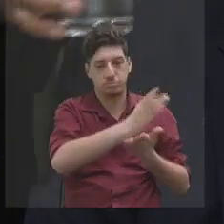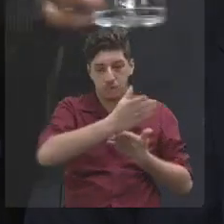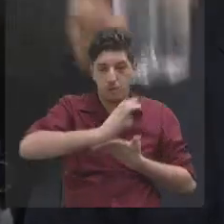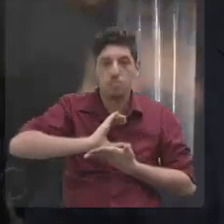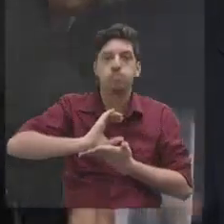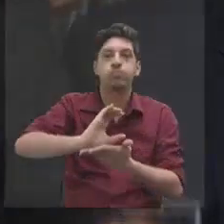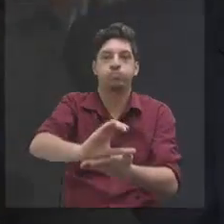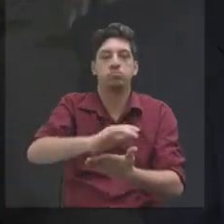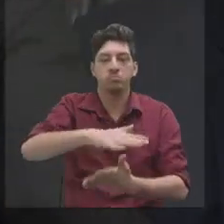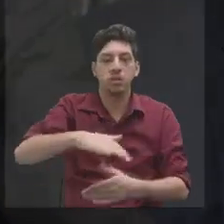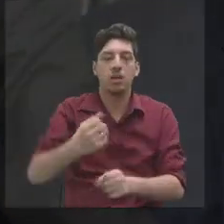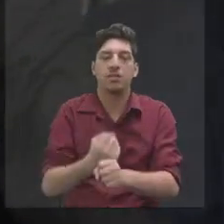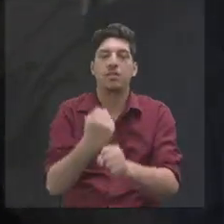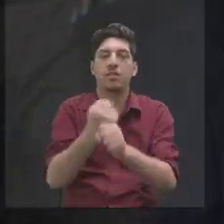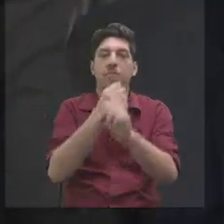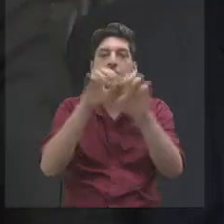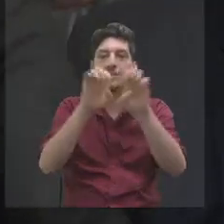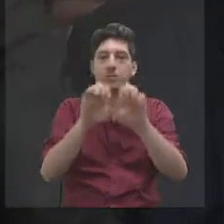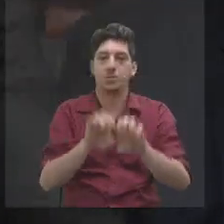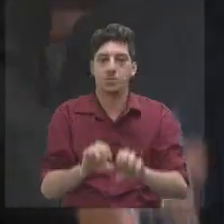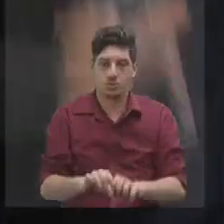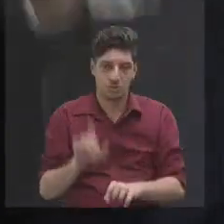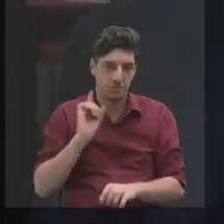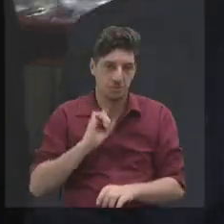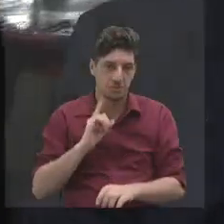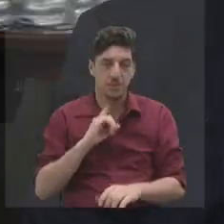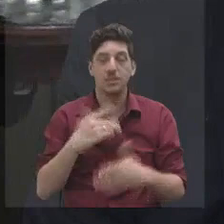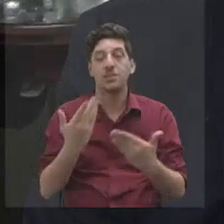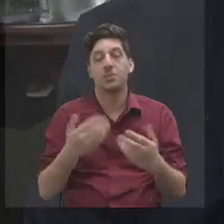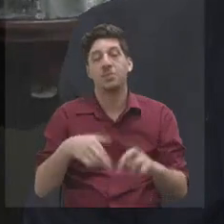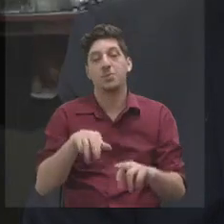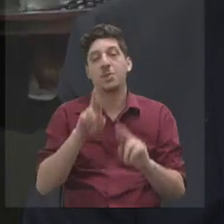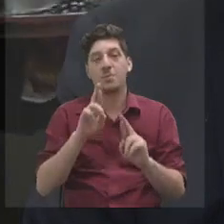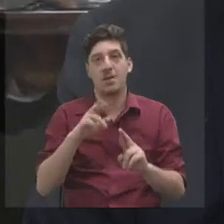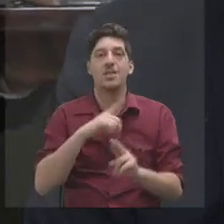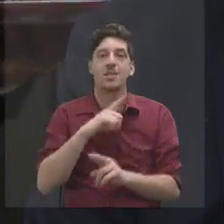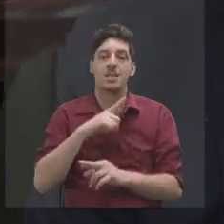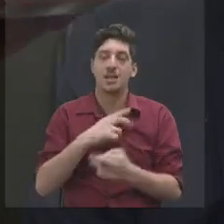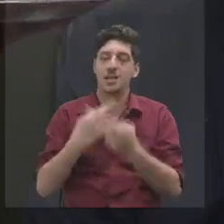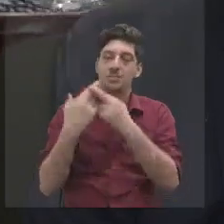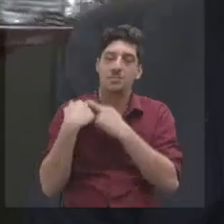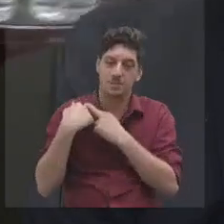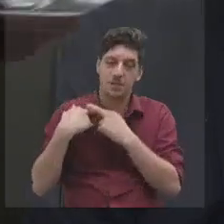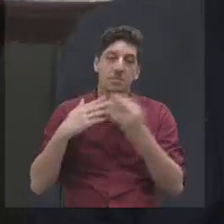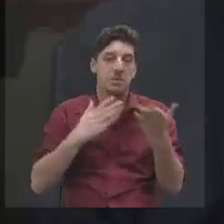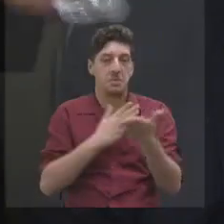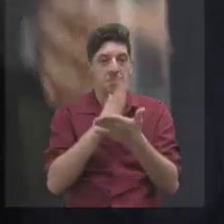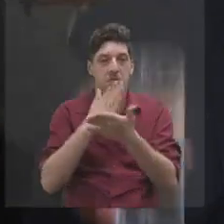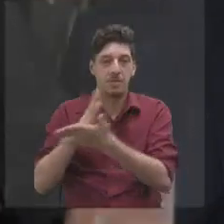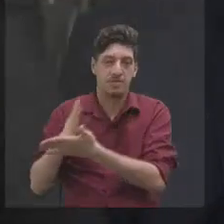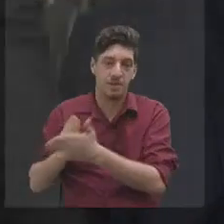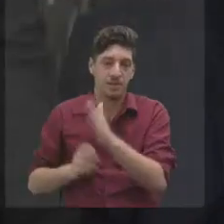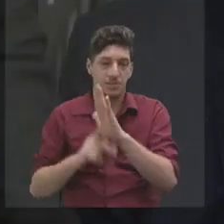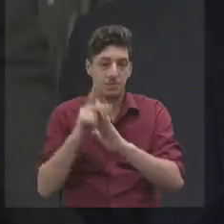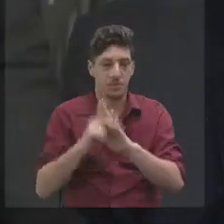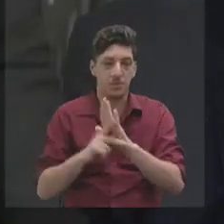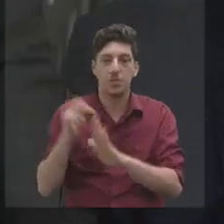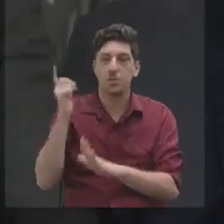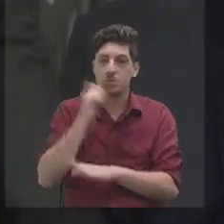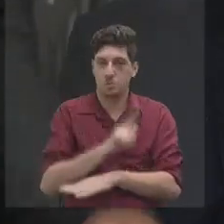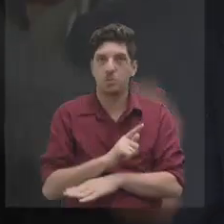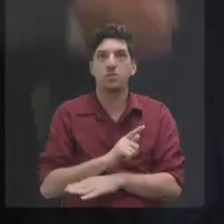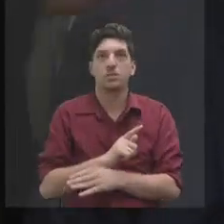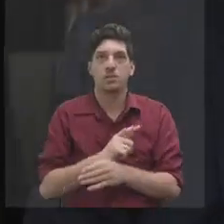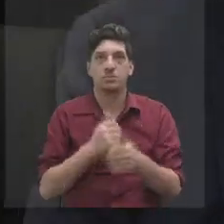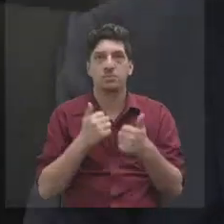as obras de infraestrutura então que a gente possa ter realmente a responsabilidade aqui de estar provando Os projetos que vão permitir que isso aconteça